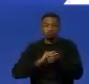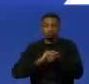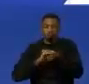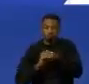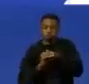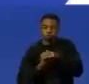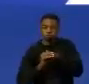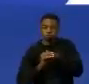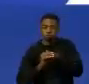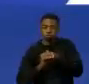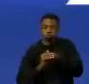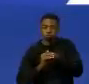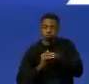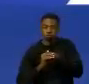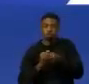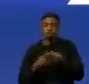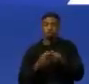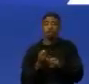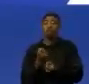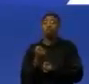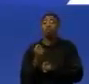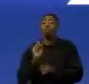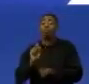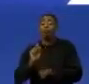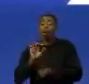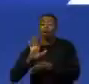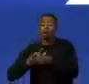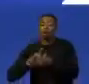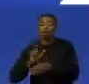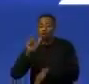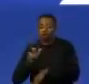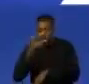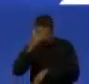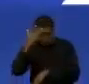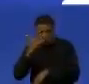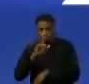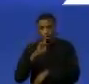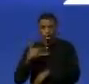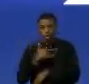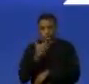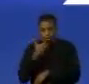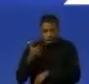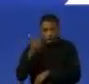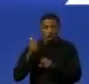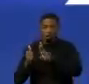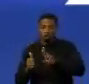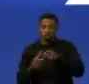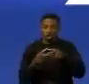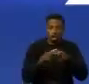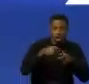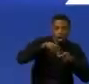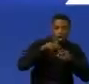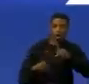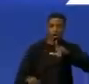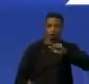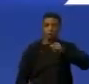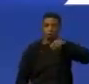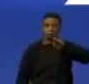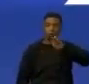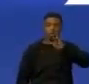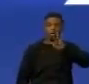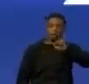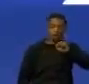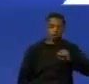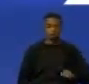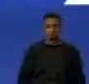qual a doença cujos pacientes teriam melhora do seu estado de saúde com o uso dessa plaqueta artificial?